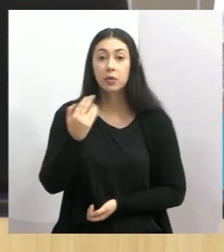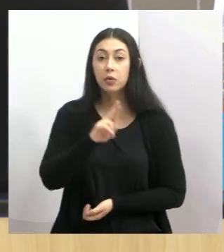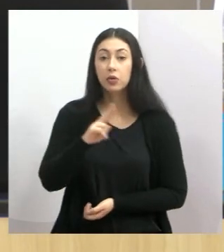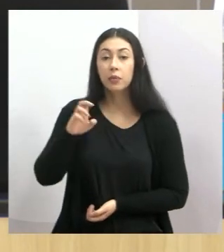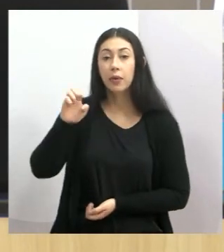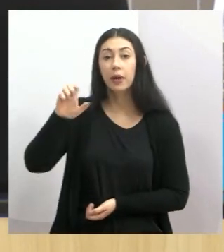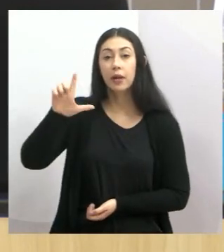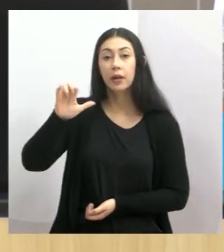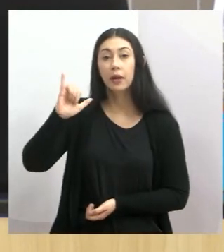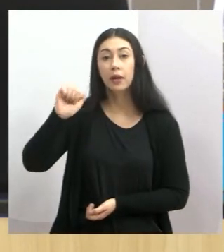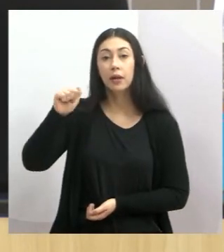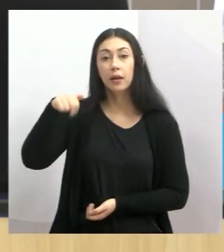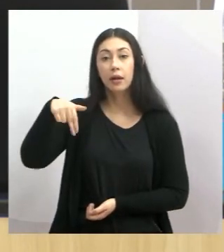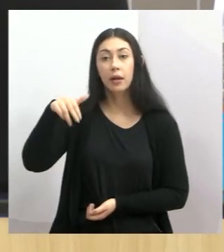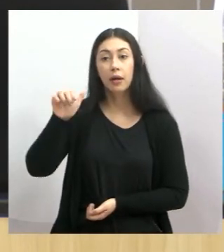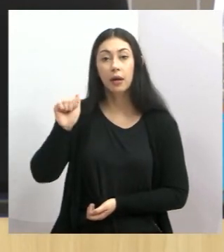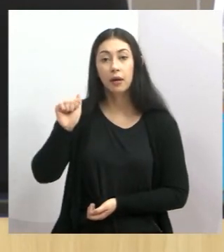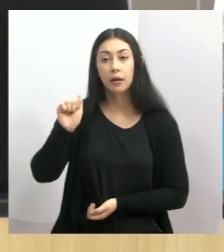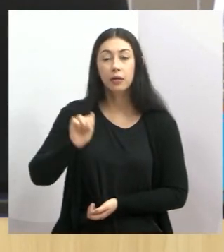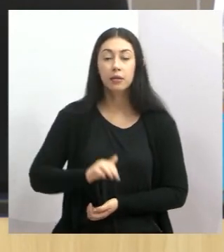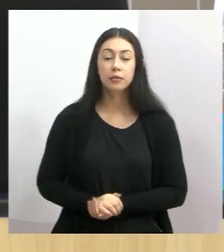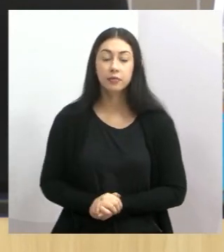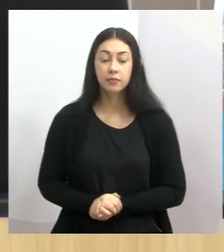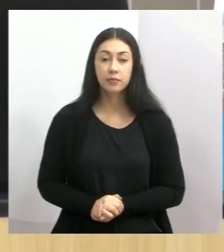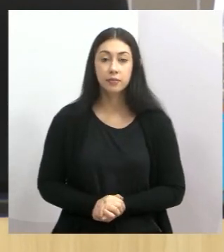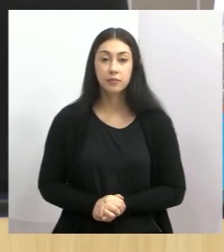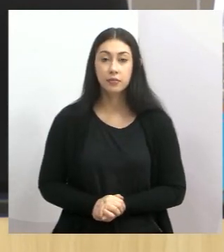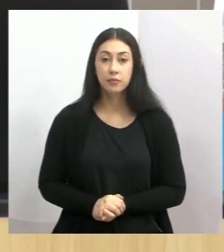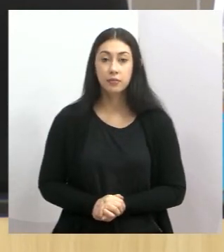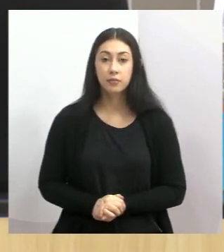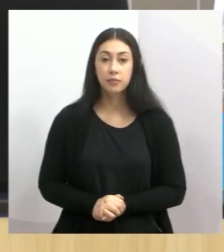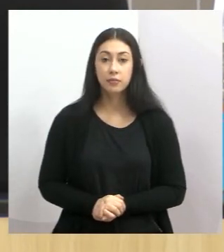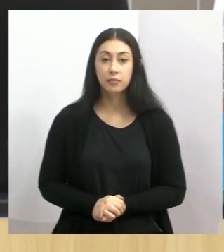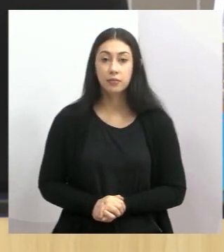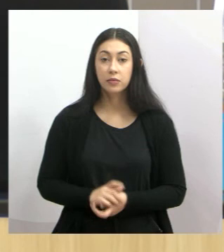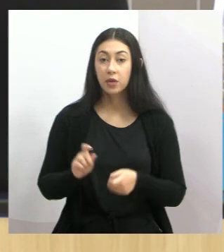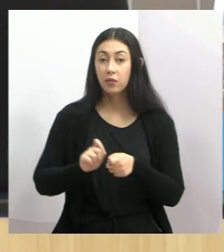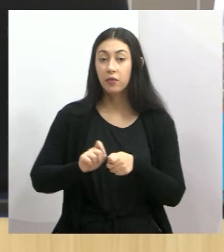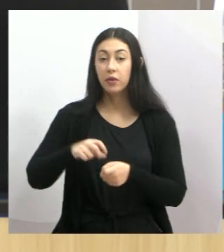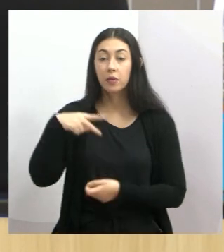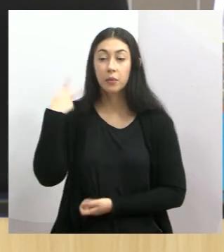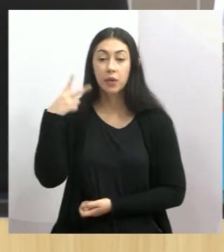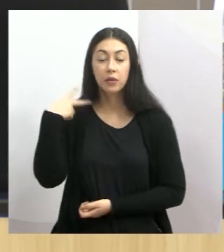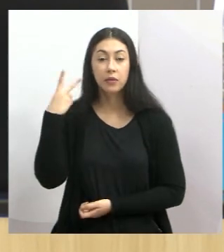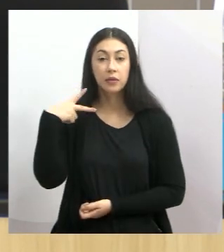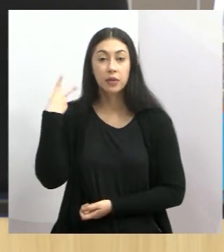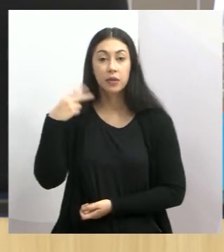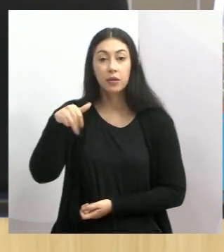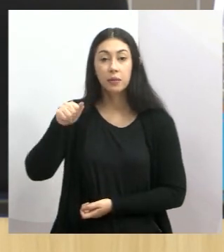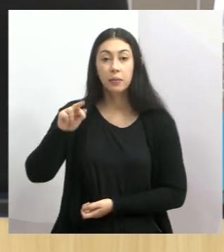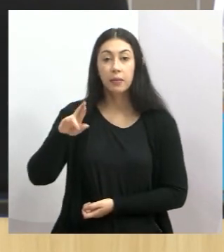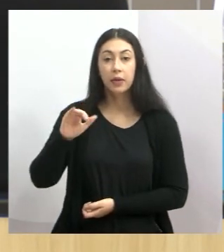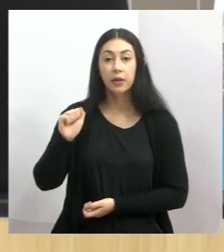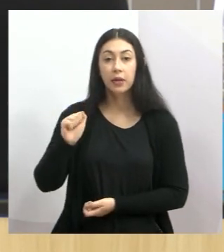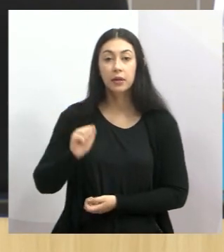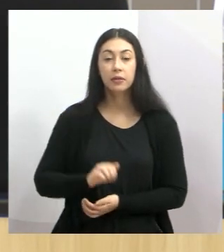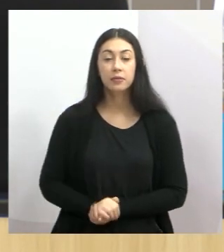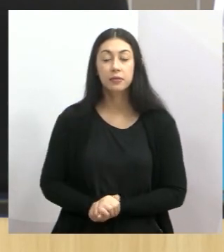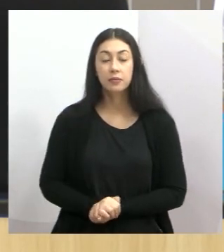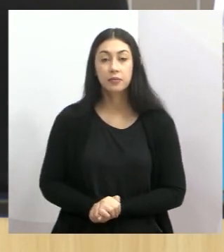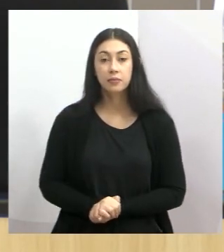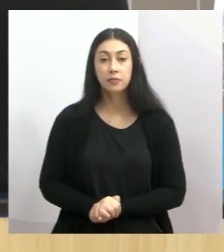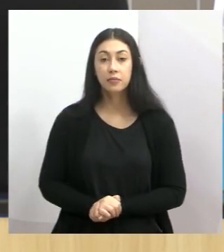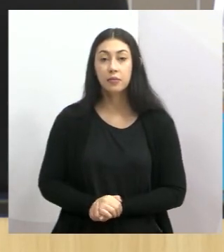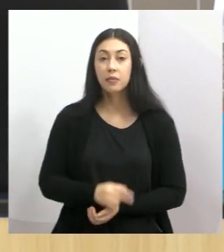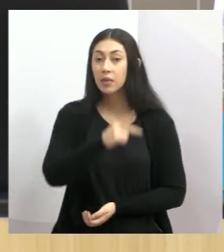de Eliana F Andrade Penteado voto formulado pela Vereadora Maria Amélia